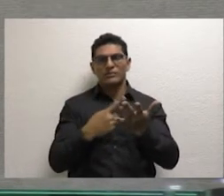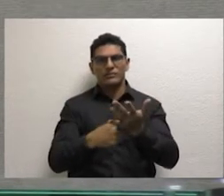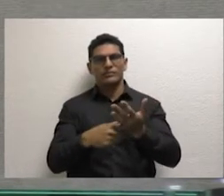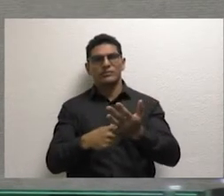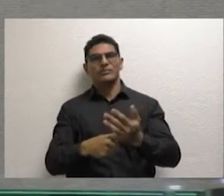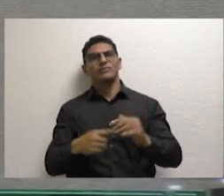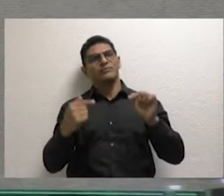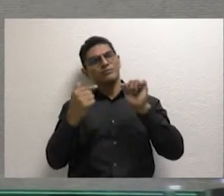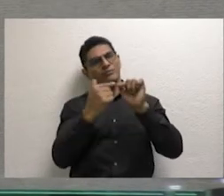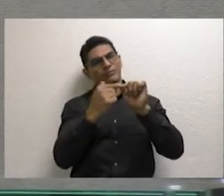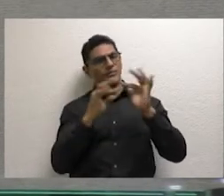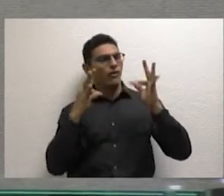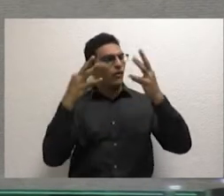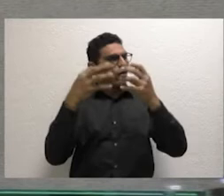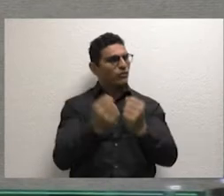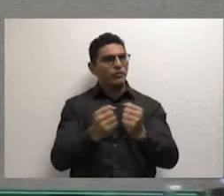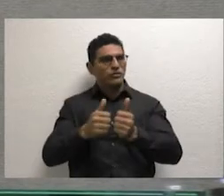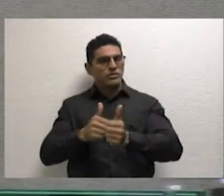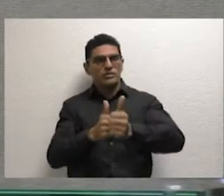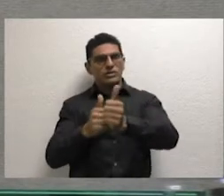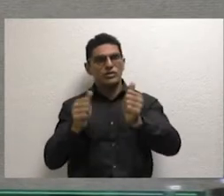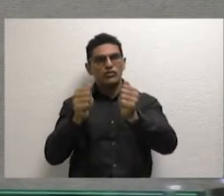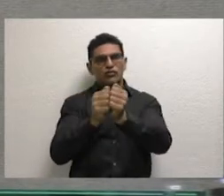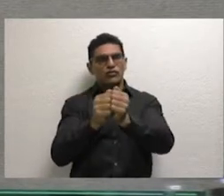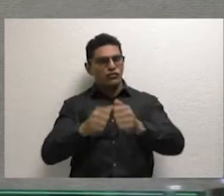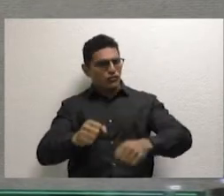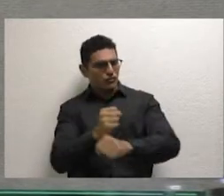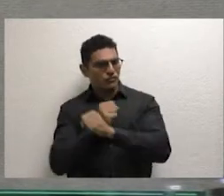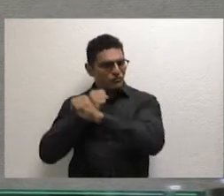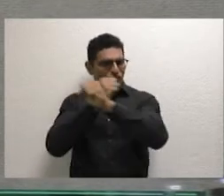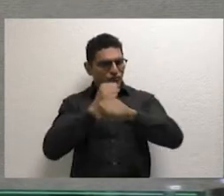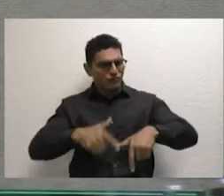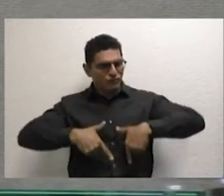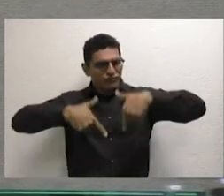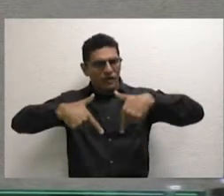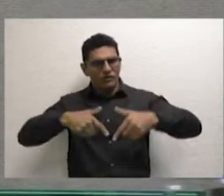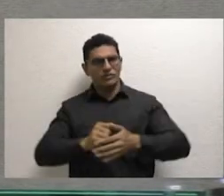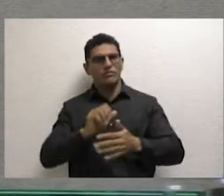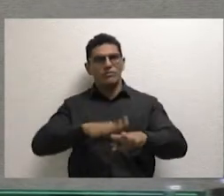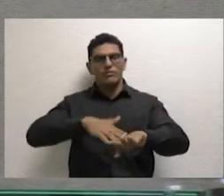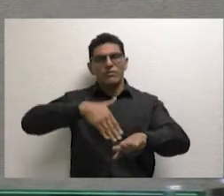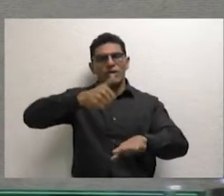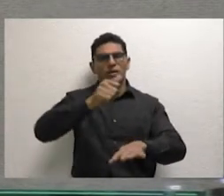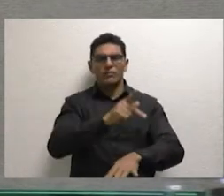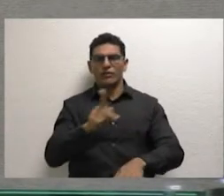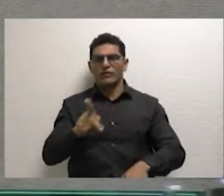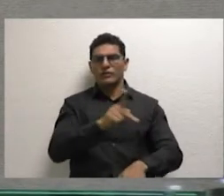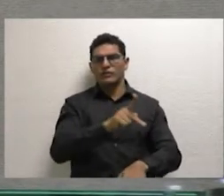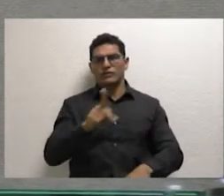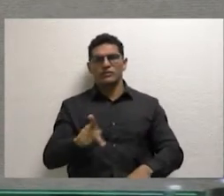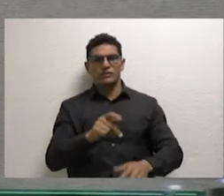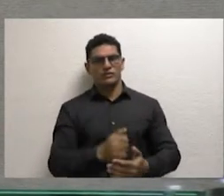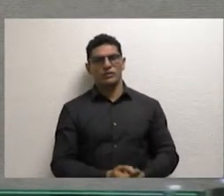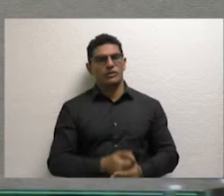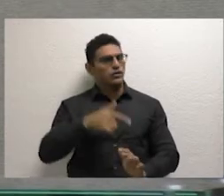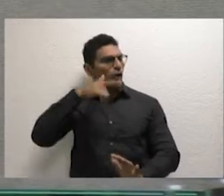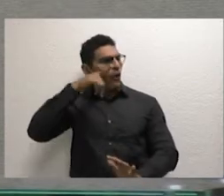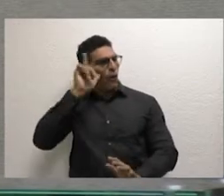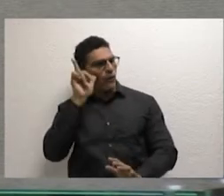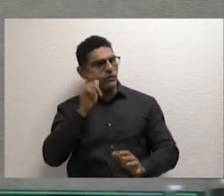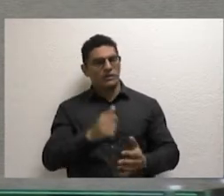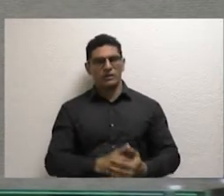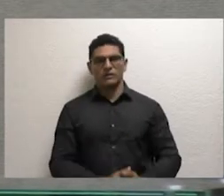e seguir nessa luta buscando sempre o melhor para a categoria não são só os professores ontem mesmo